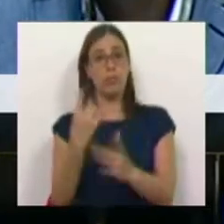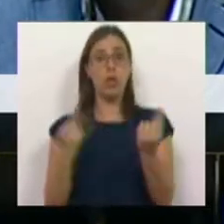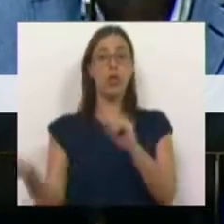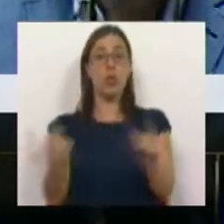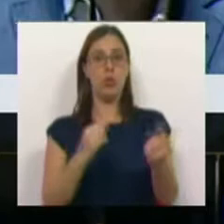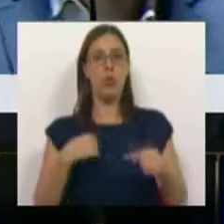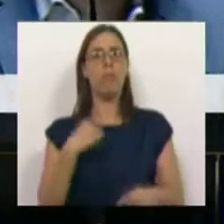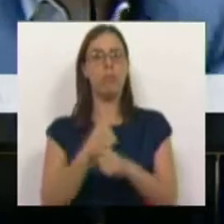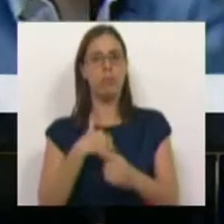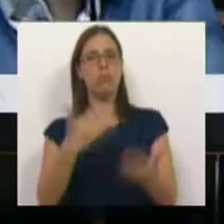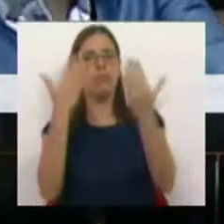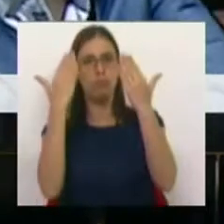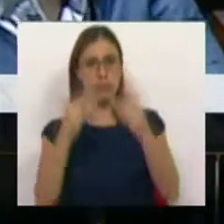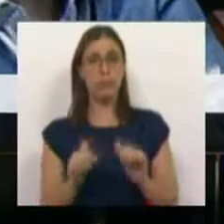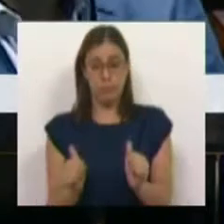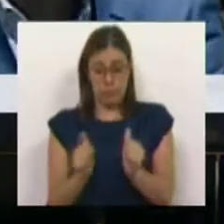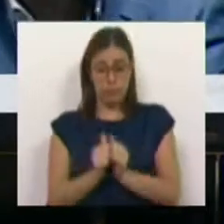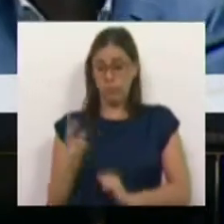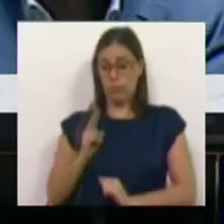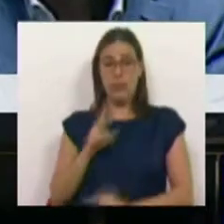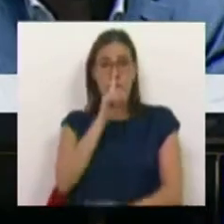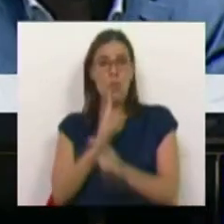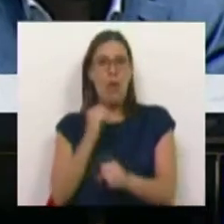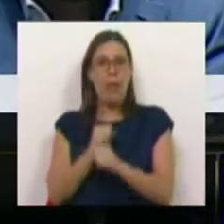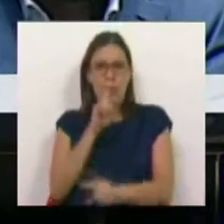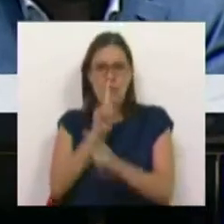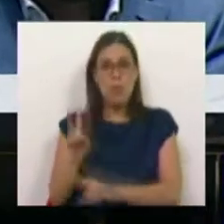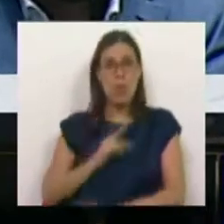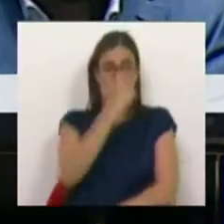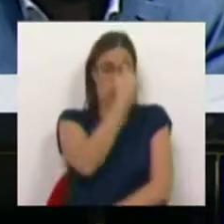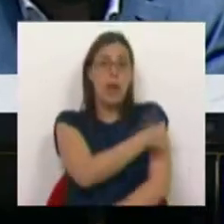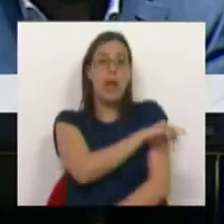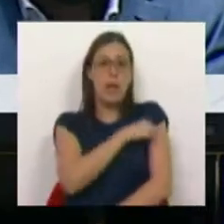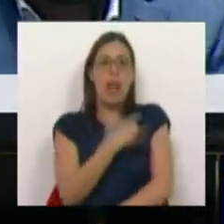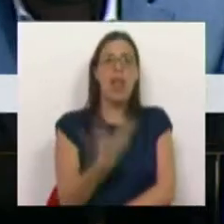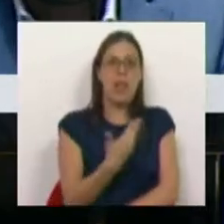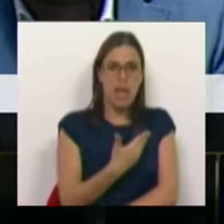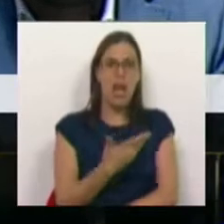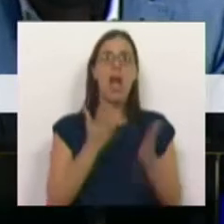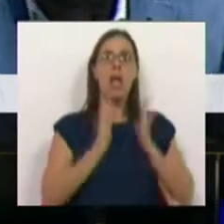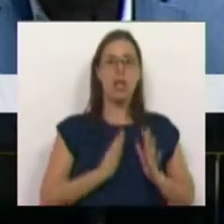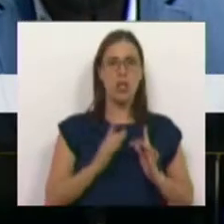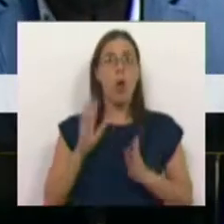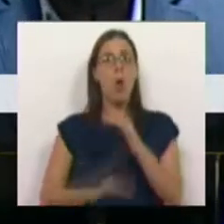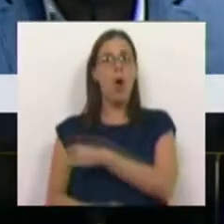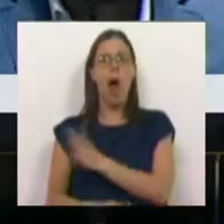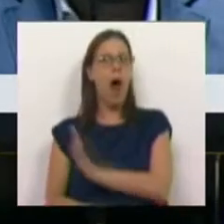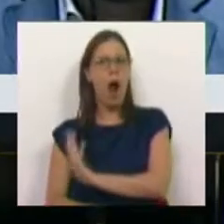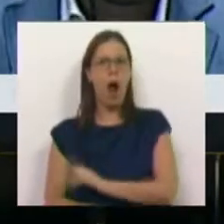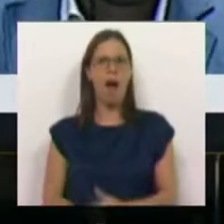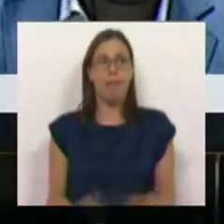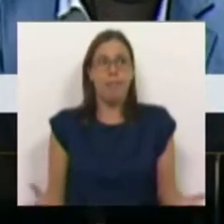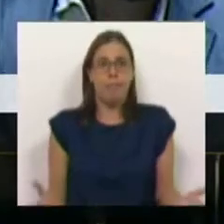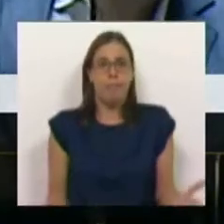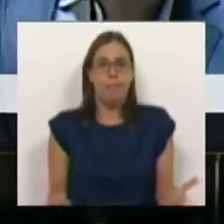discussão e que nós também saudamos, lado a lado, no mesmo serviço, um enfermeiro que tem mais direito ao descanso do que o seu colega. Apesar